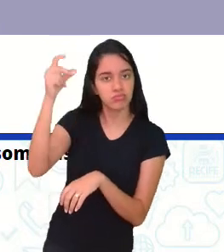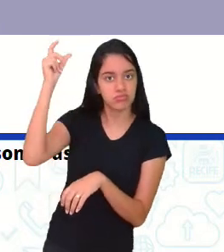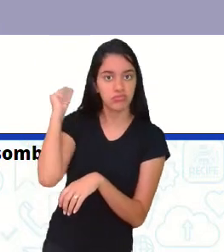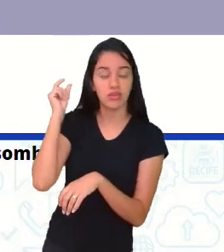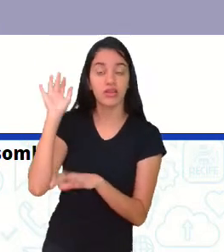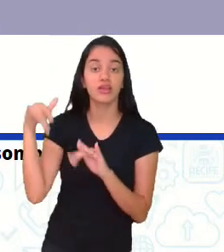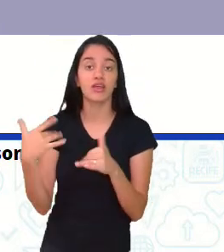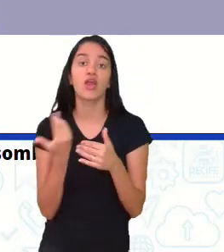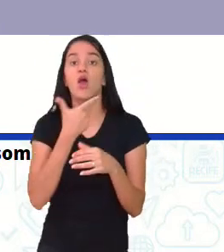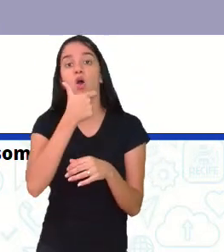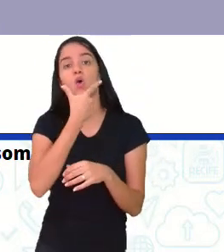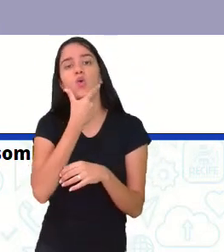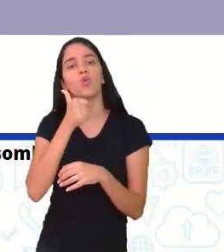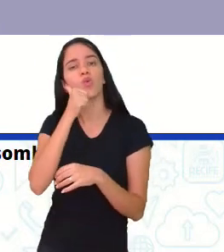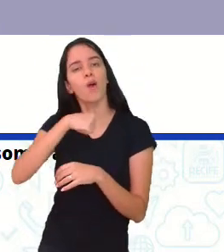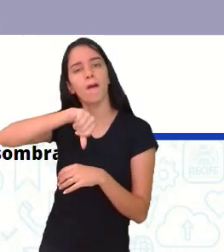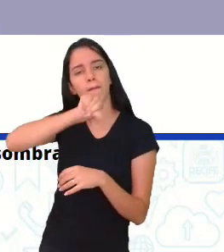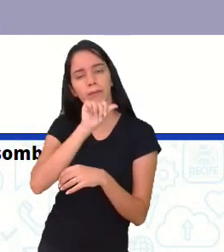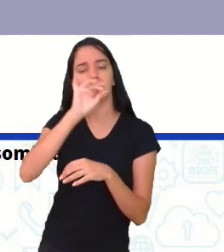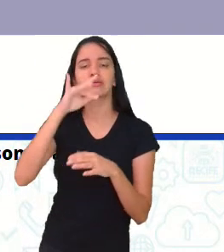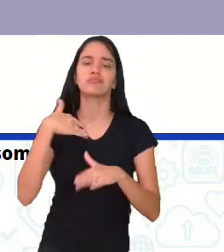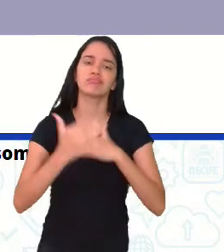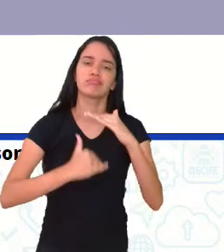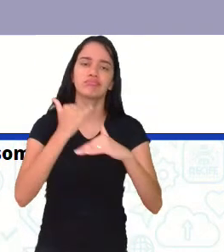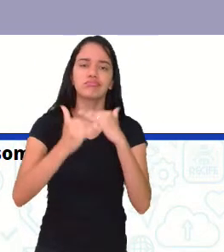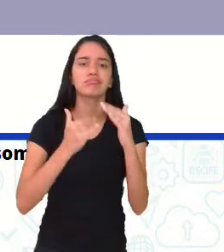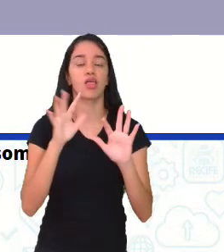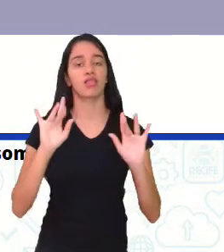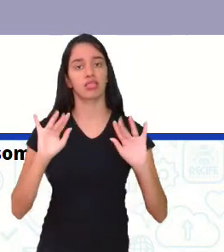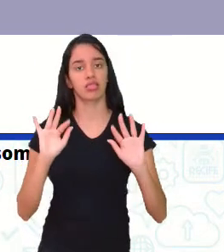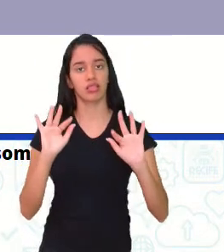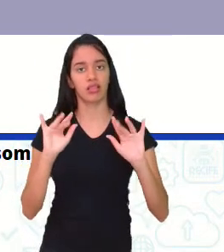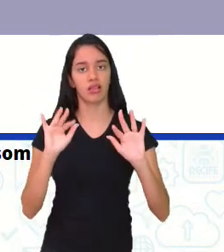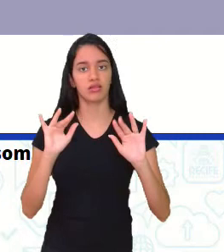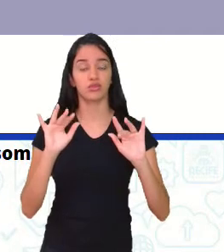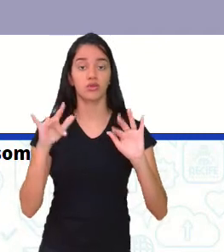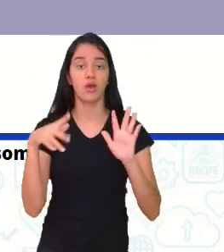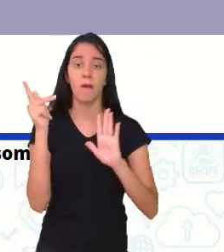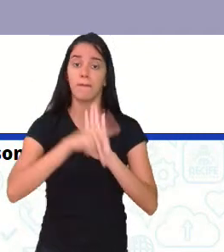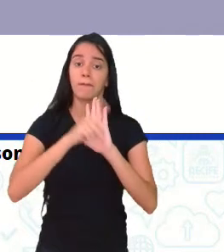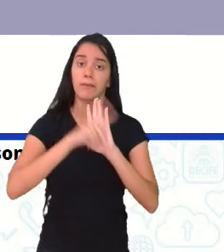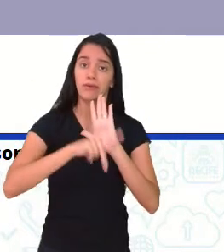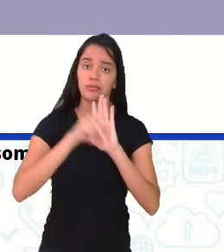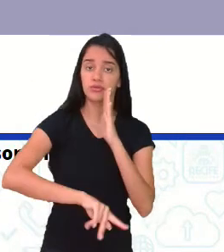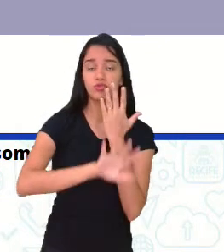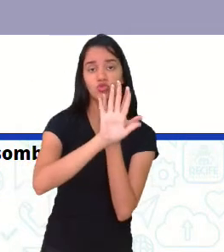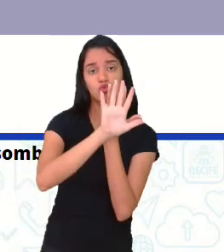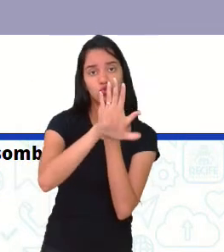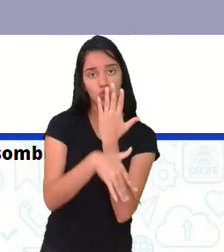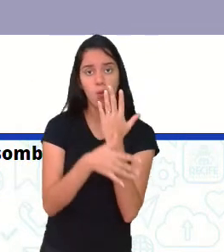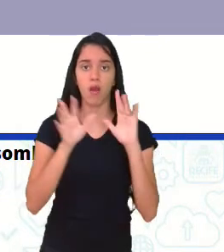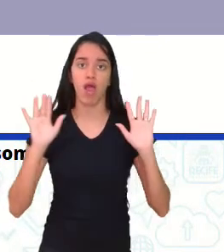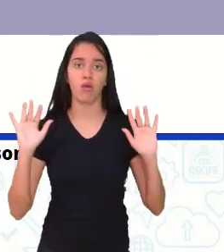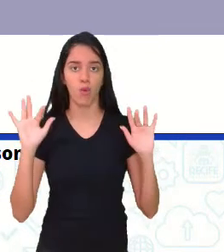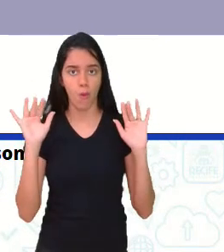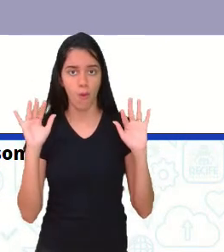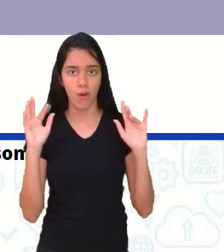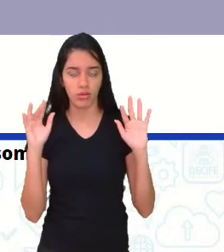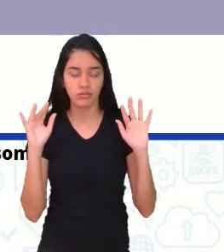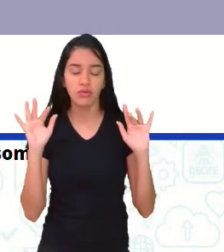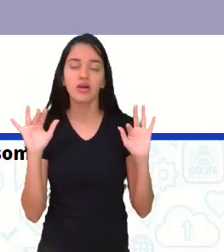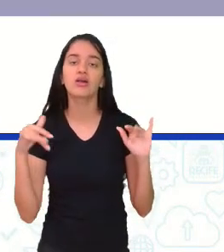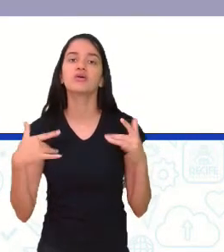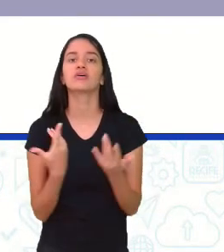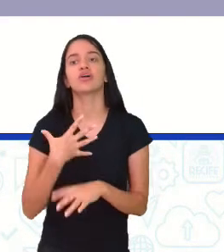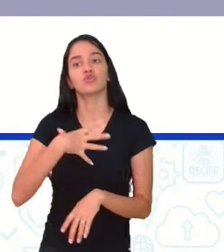época, teriam desenvolvido o teatro de dedos, né? Projetando sombras diversas com as mãos para distrair seus filhos. Isso